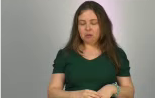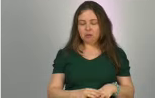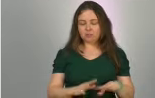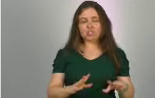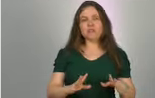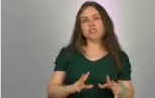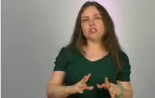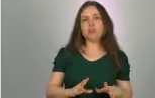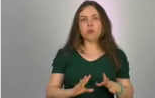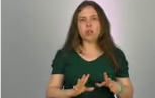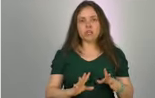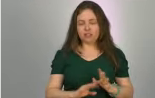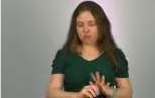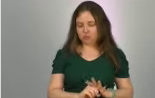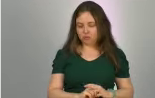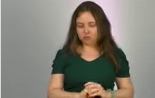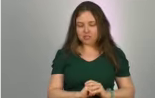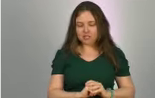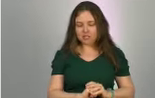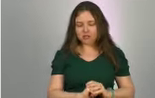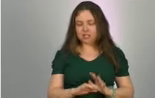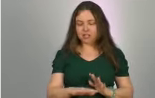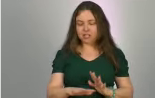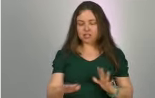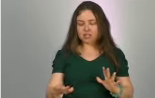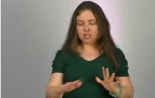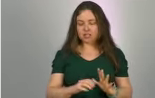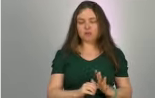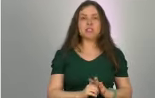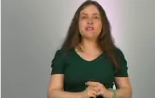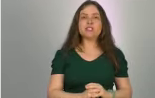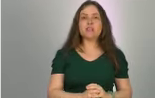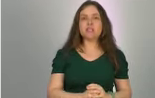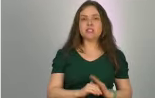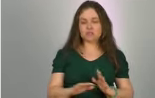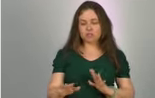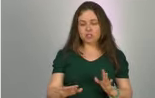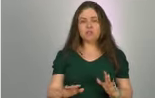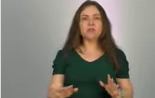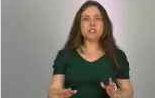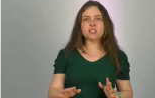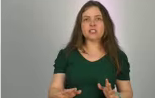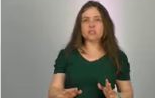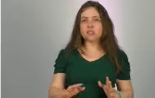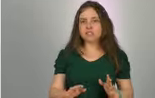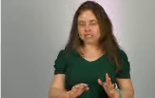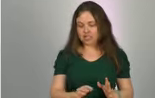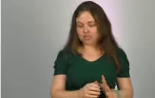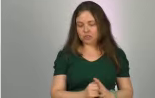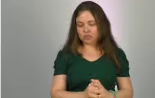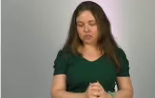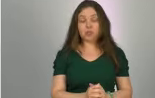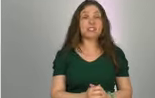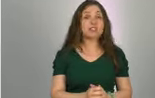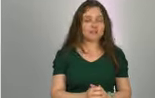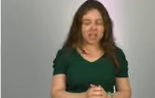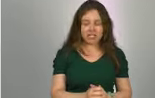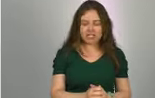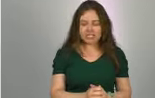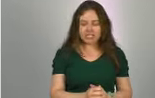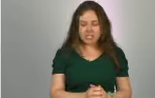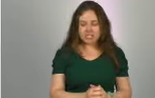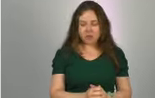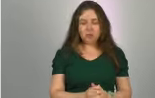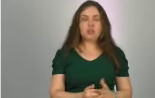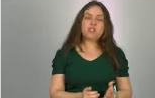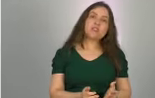digital Mas vocês vão entender um pouquinho da nossa motivação através da observação dessas duas figuras que estão nesse slides de